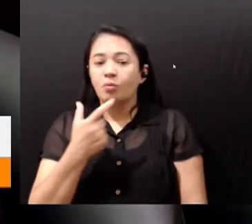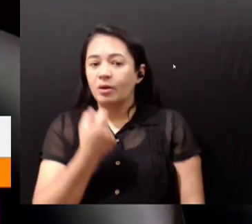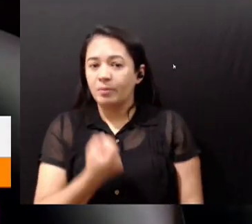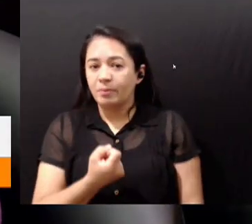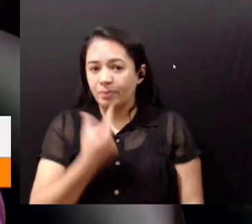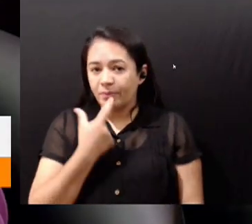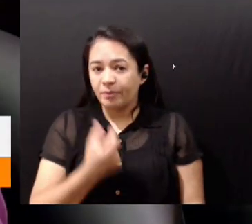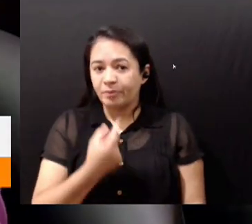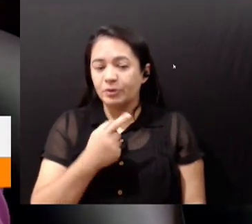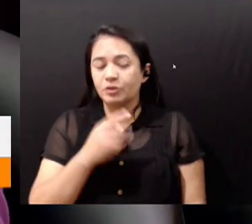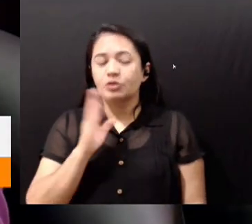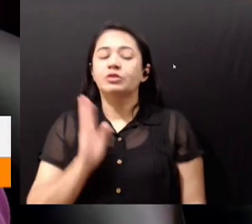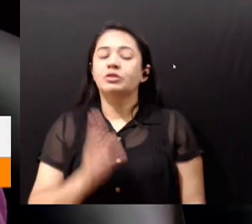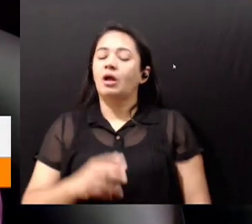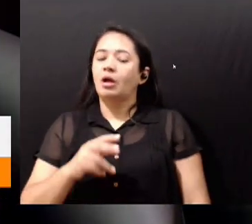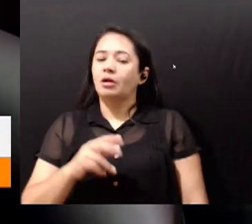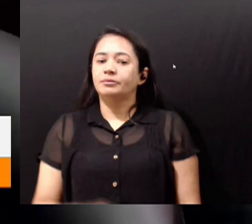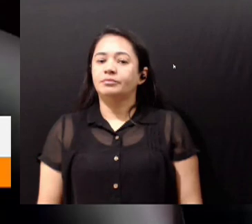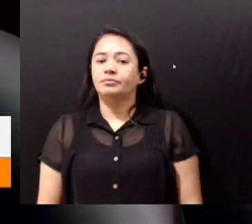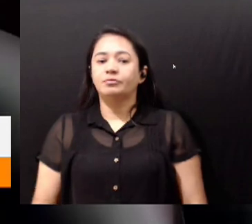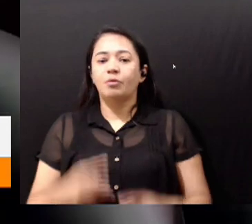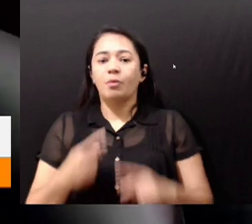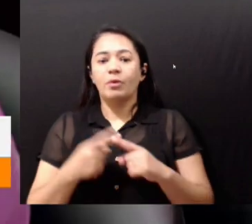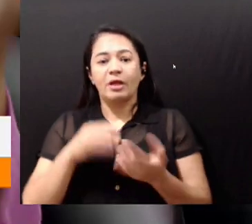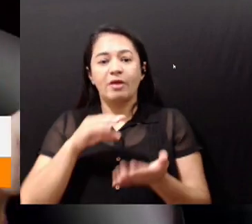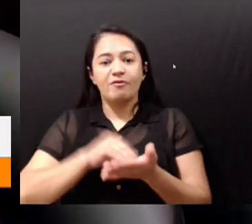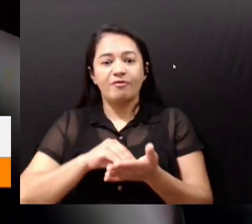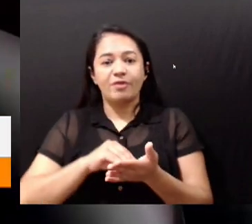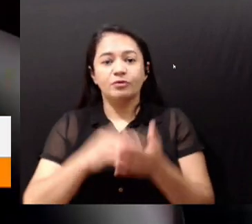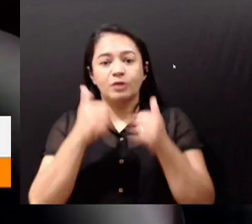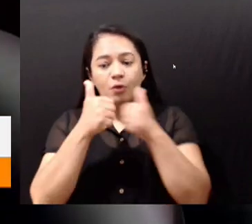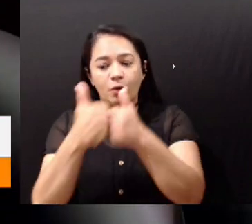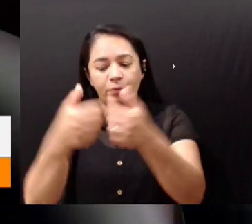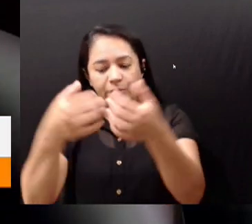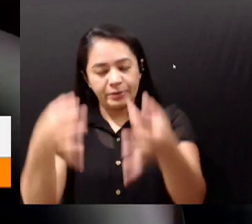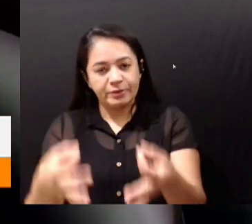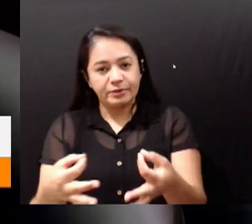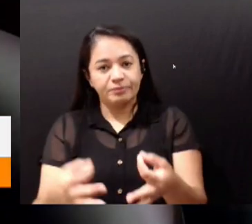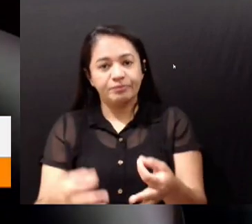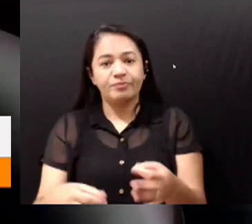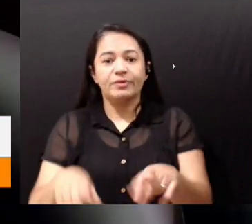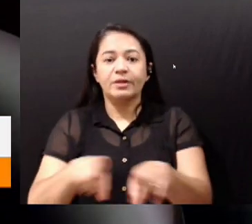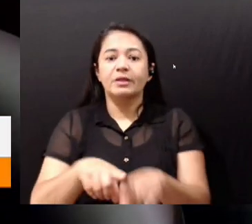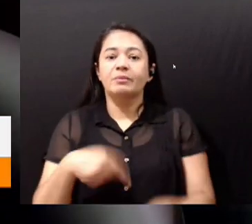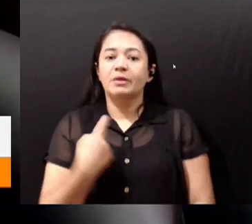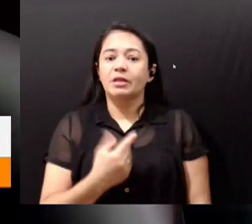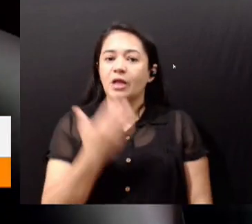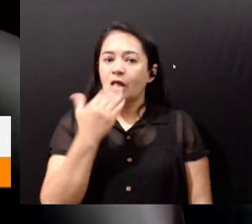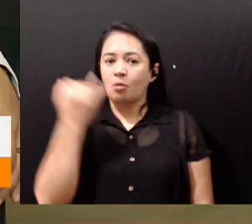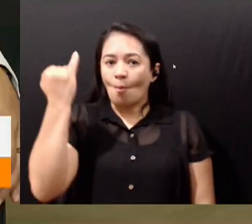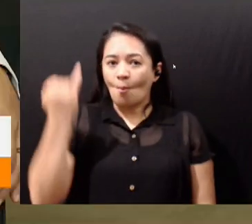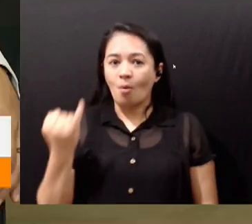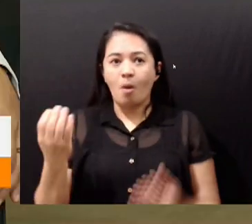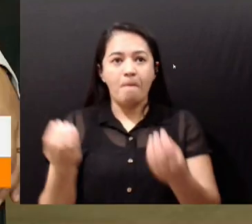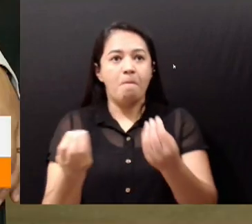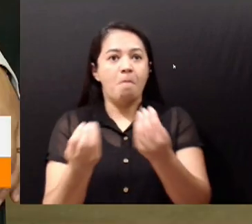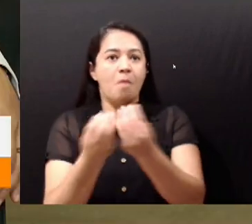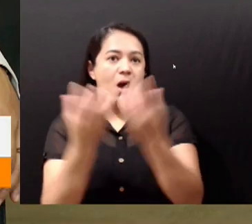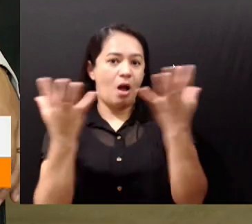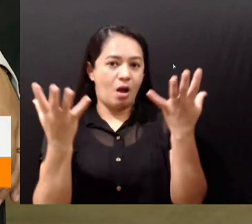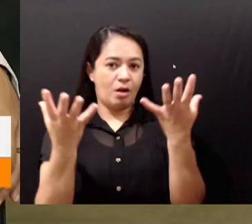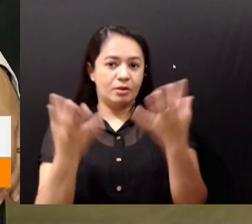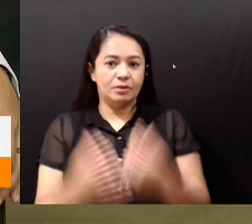feitas sem um acompanhamento adequado, tá? E até mesmo essas dietas milagrosas. Olha só, né? E